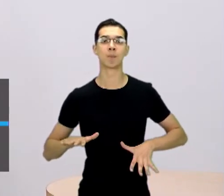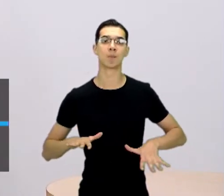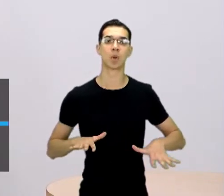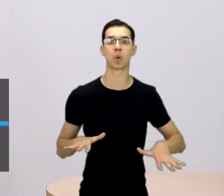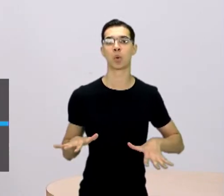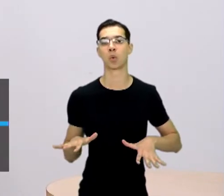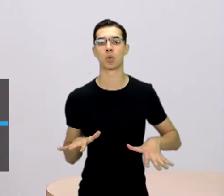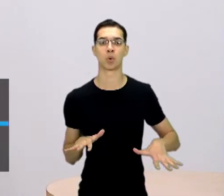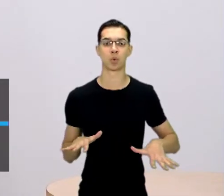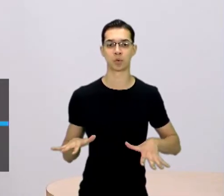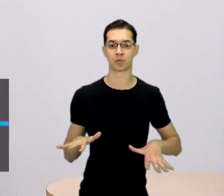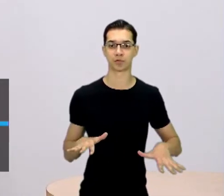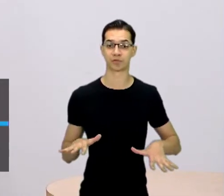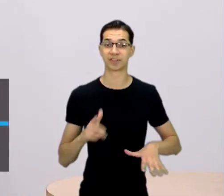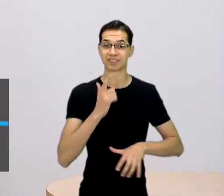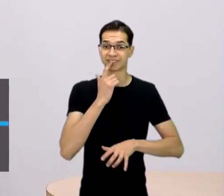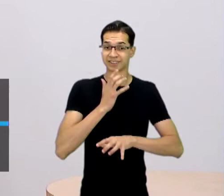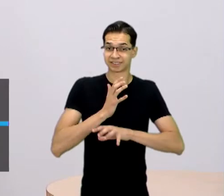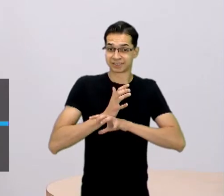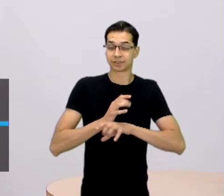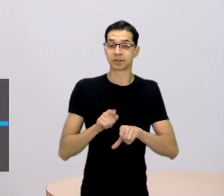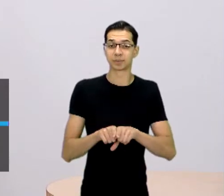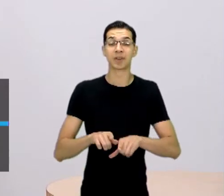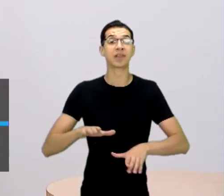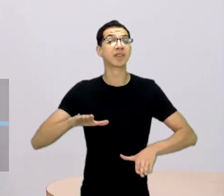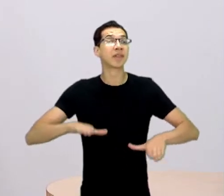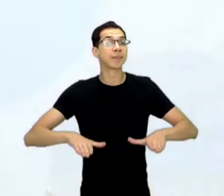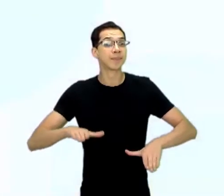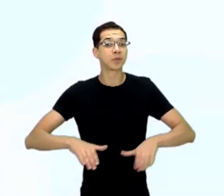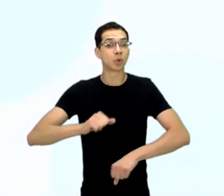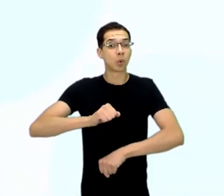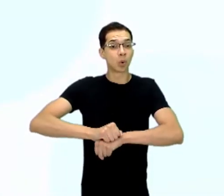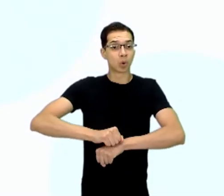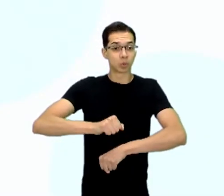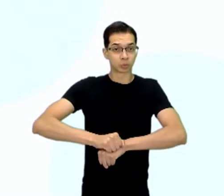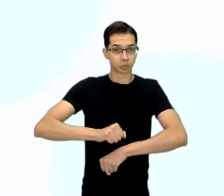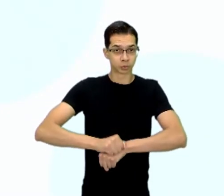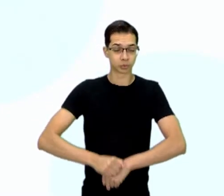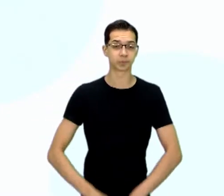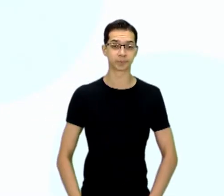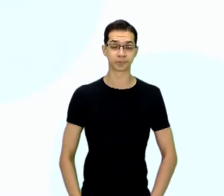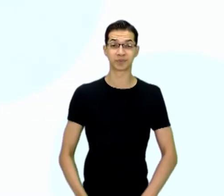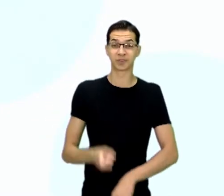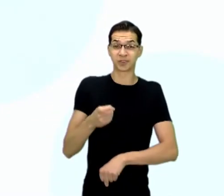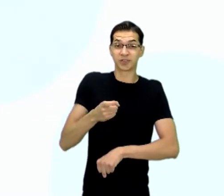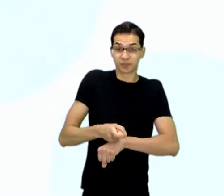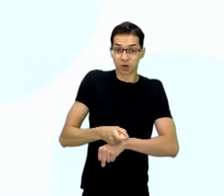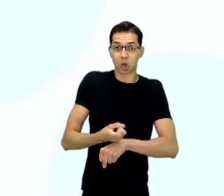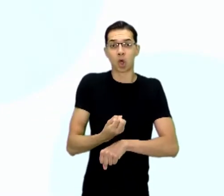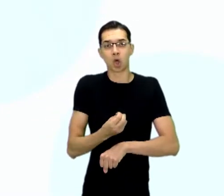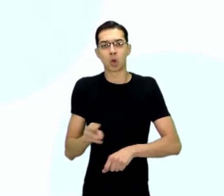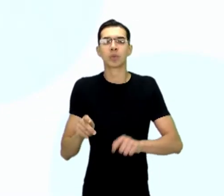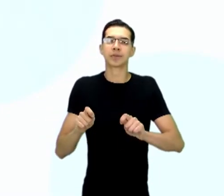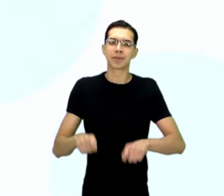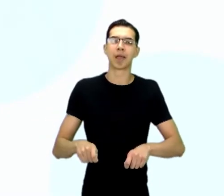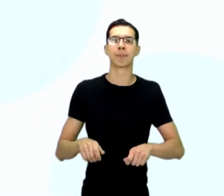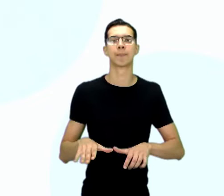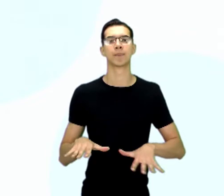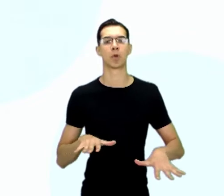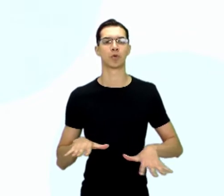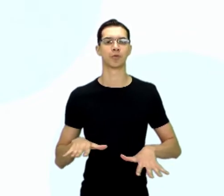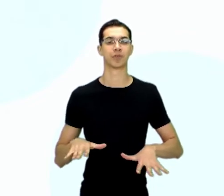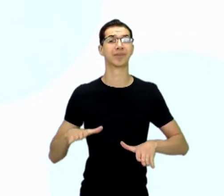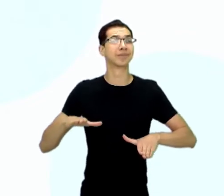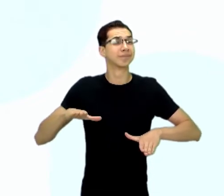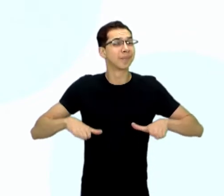com o tipo de osso que se tem, se esse osso é móvel ou não. E aí vai aparecer na tela para vocês justamente isso.